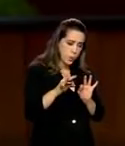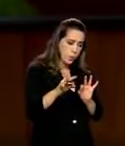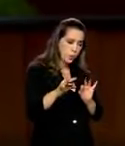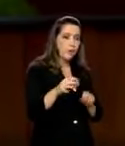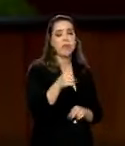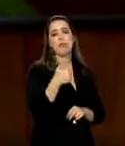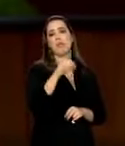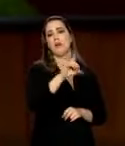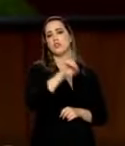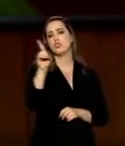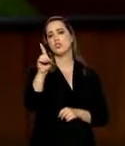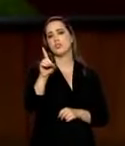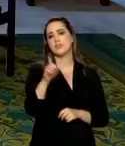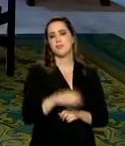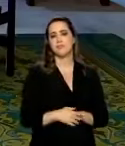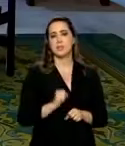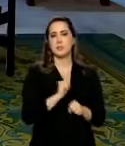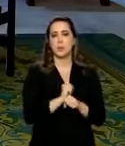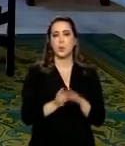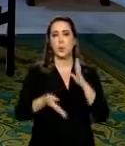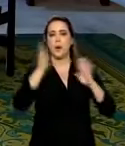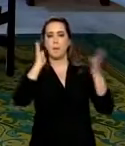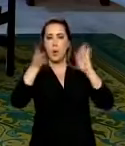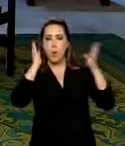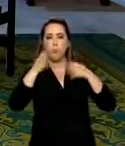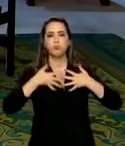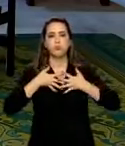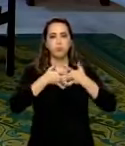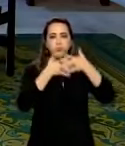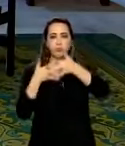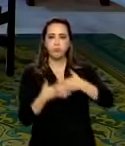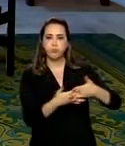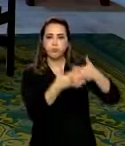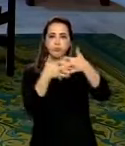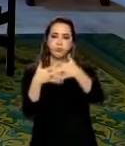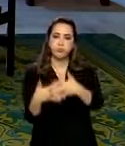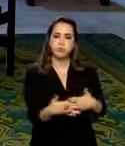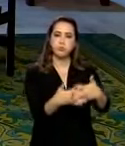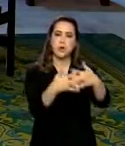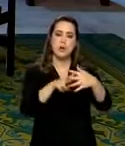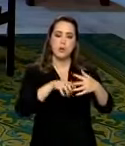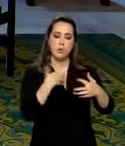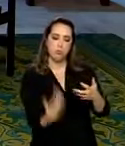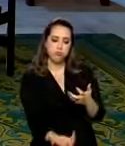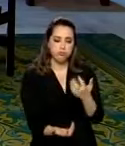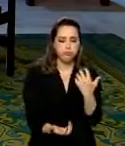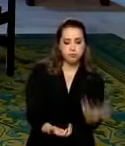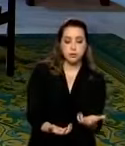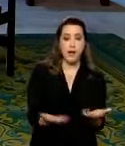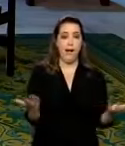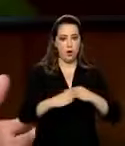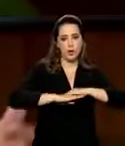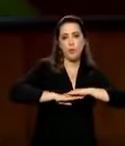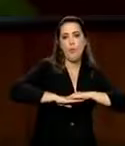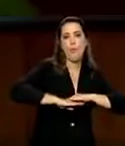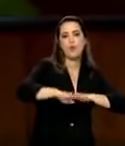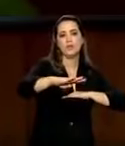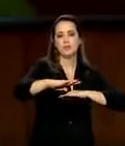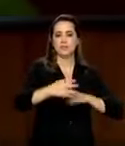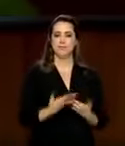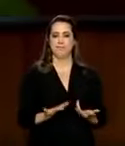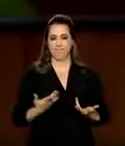caminhão carregado passar, acabou, o Tarcísio asfaltou isso aí. Então, tivemos esse ganho no campo. E a questão indígena,